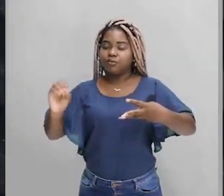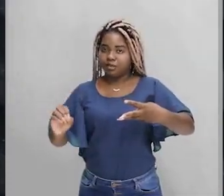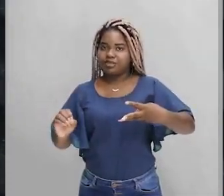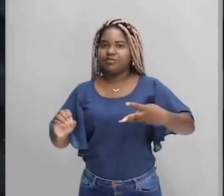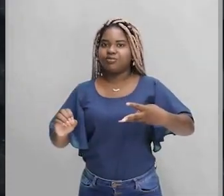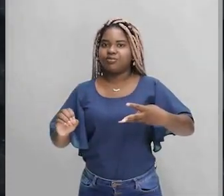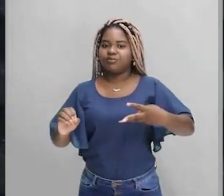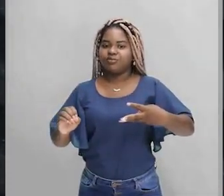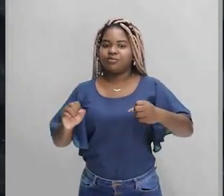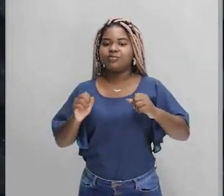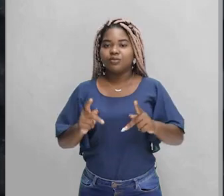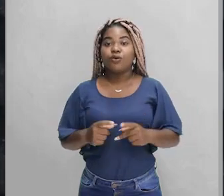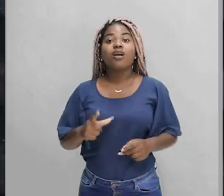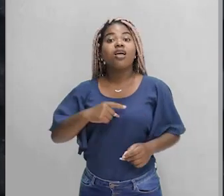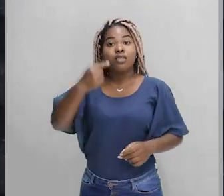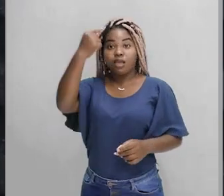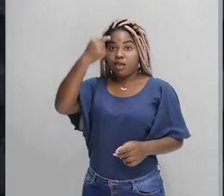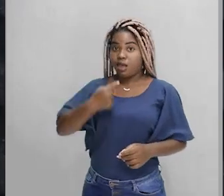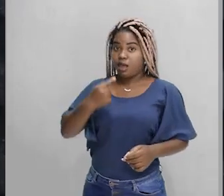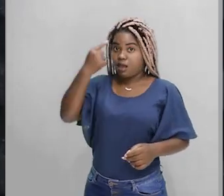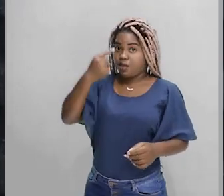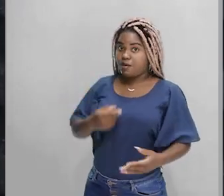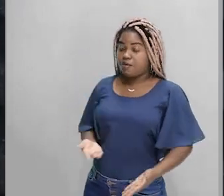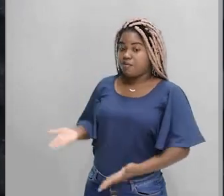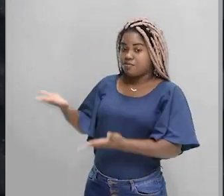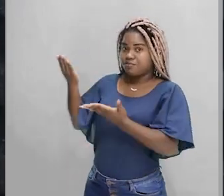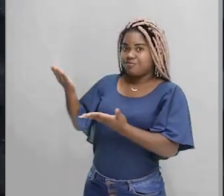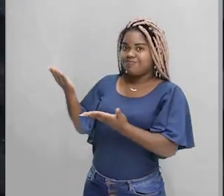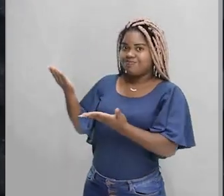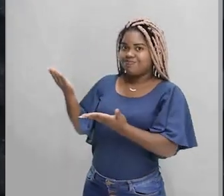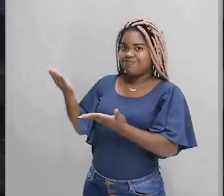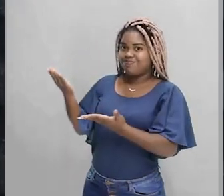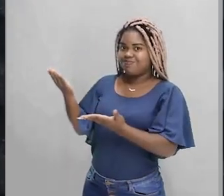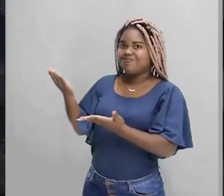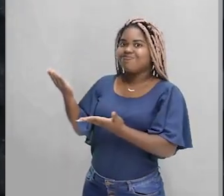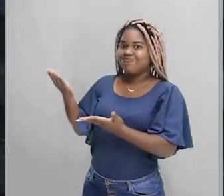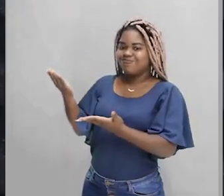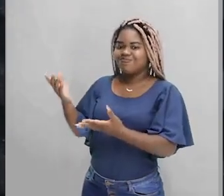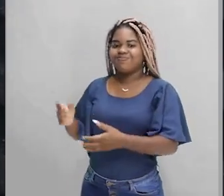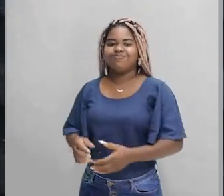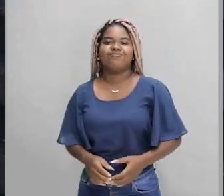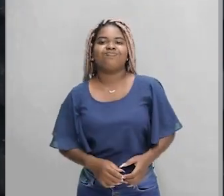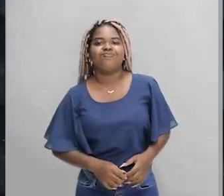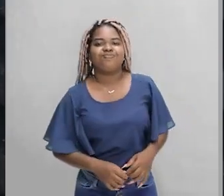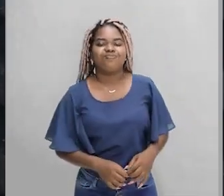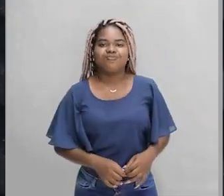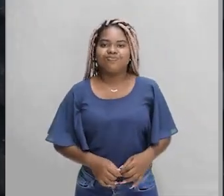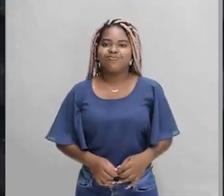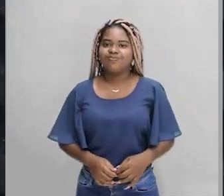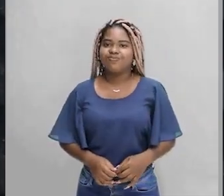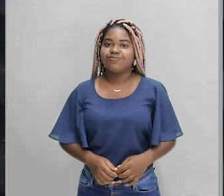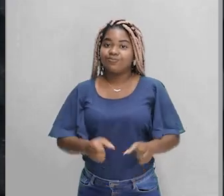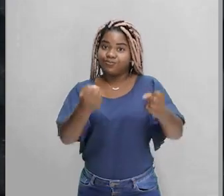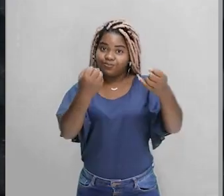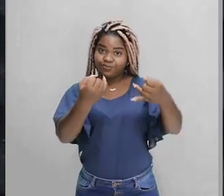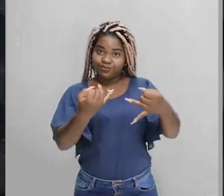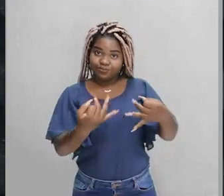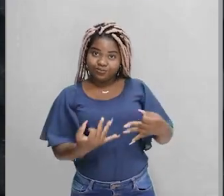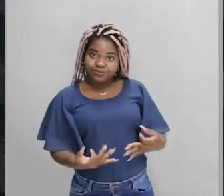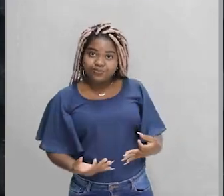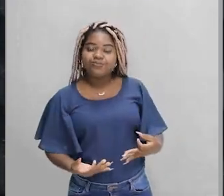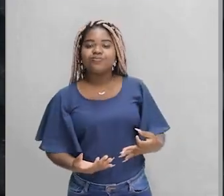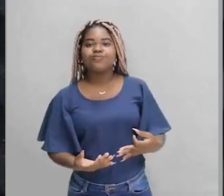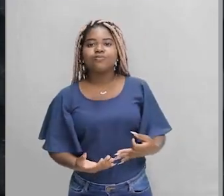galera. A gente vê logo pela imagem, olha aí, ó, a altitude aí, tá certo? Bem mais alto. Como eu te disse há pouco,